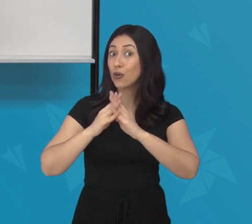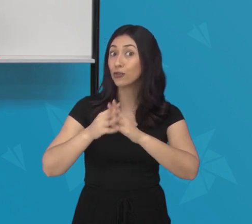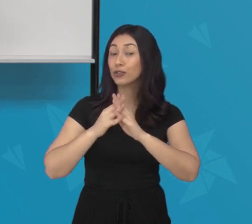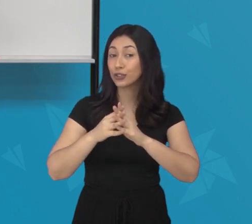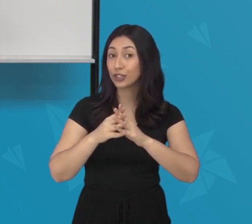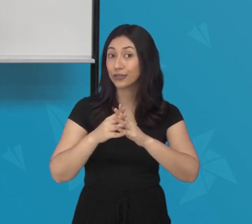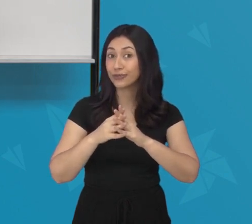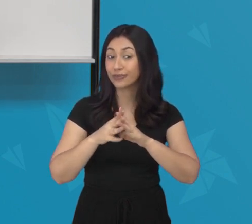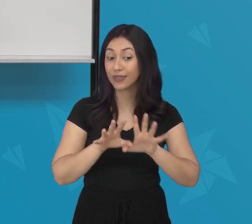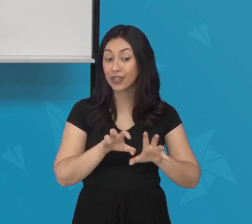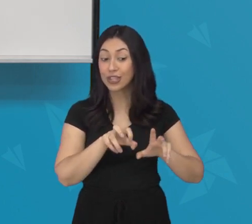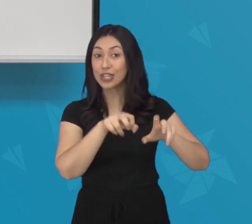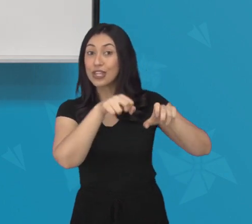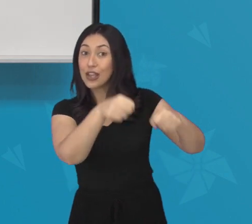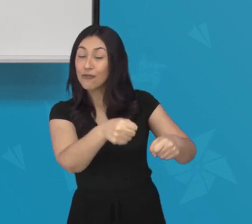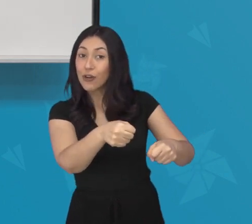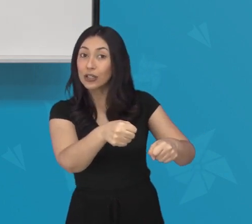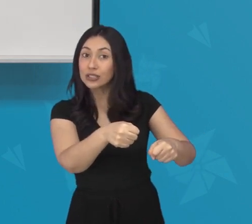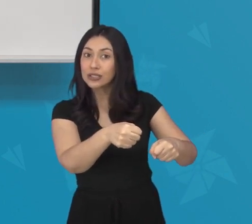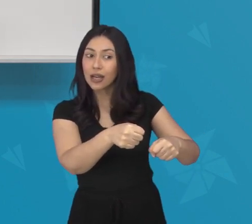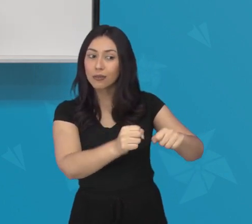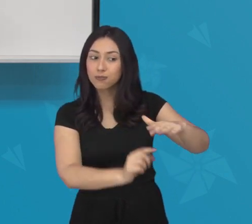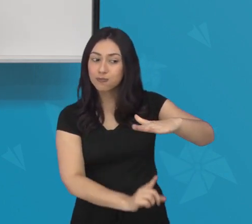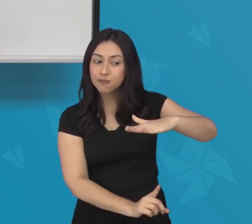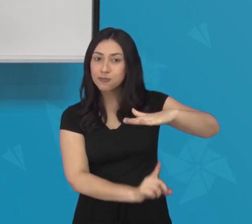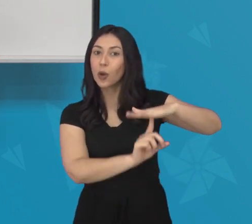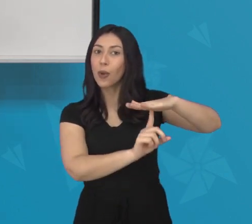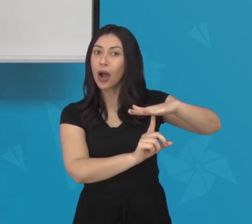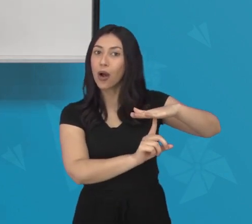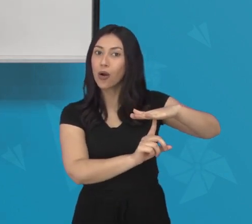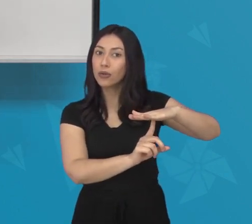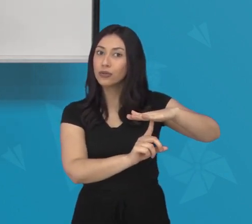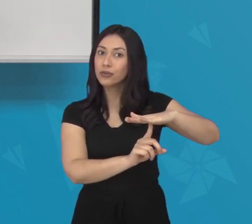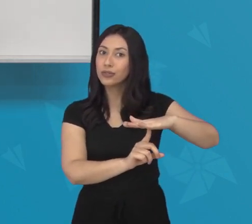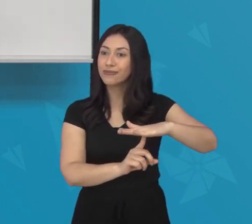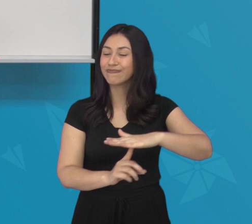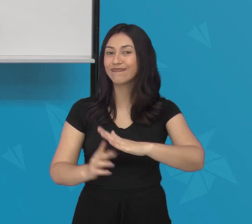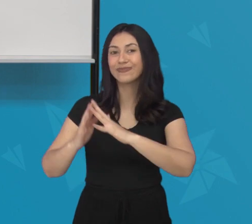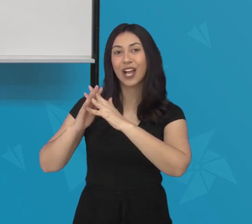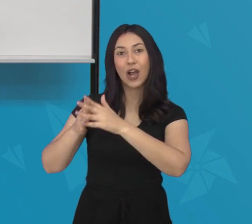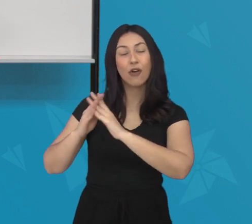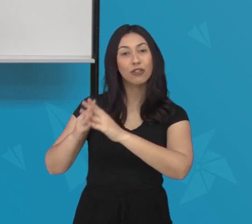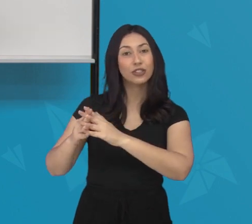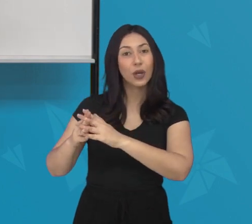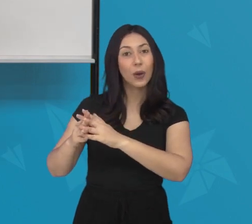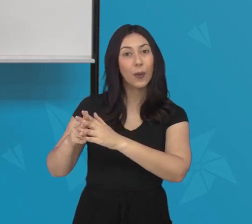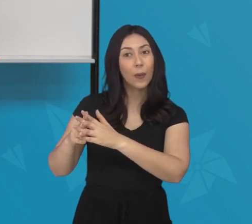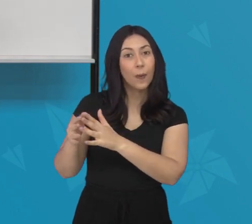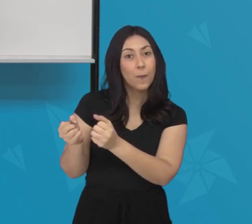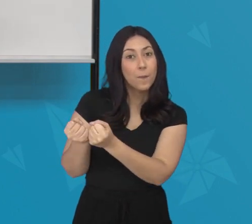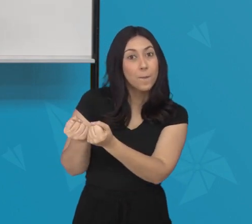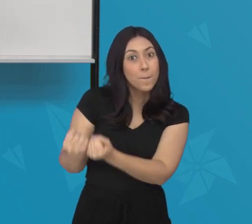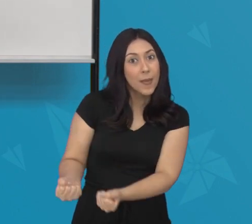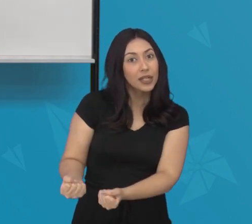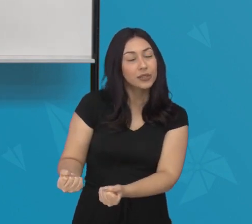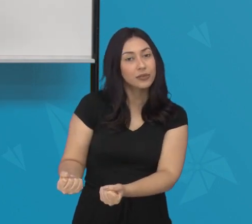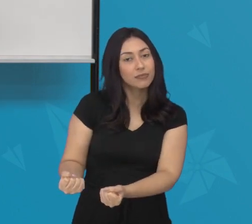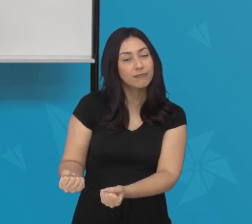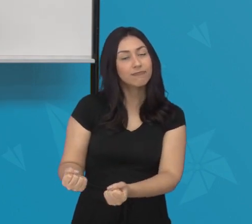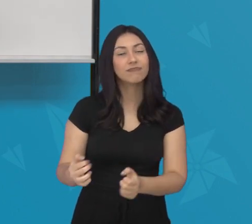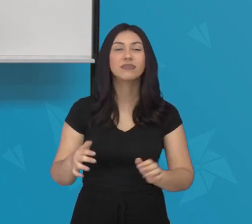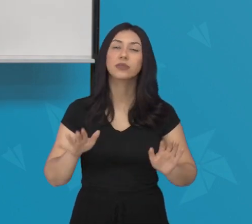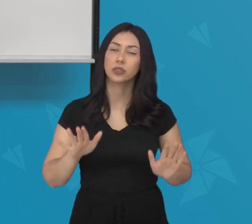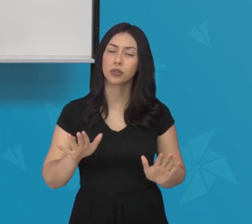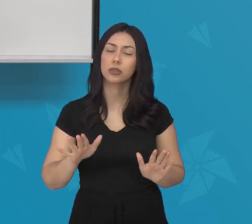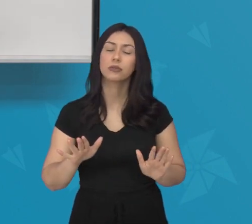normal com o peso e falar que elas são um para-ação-reação. Olha só, é lógico que isso a